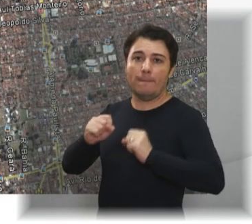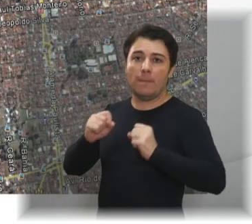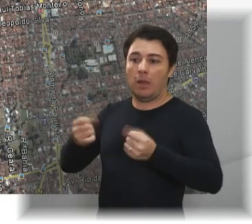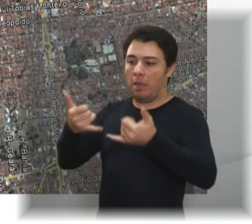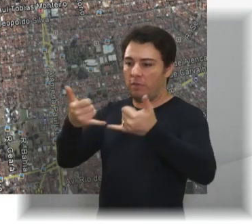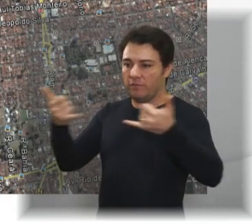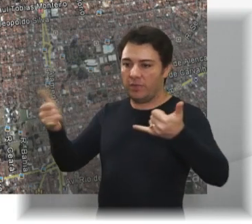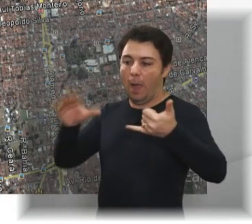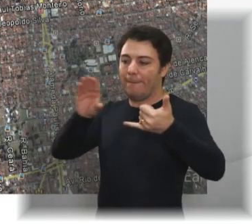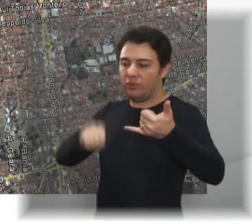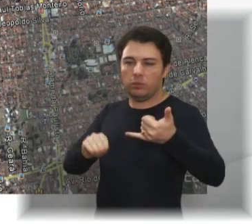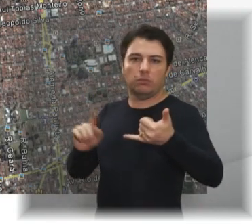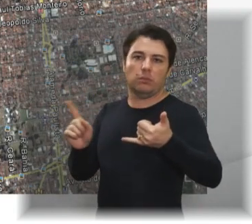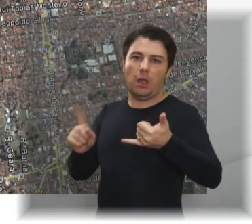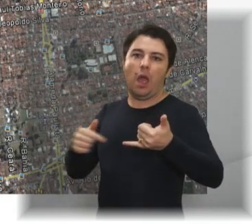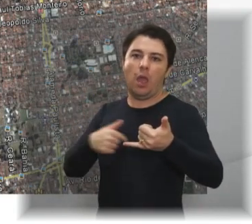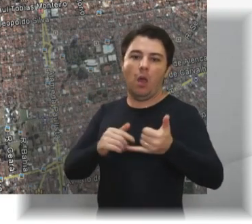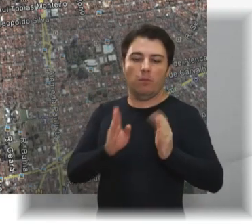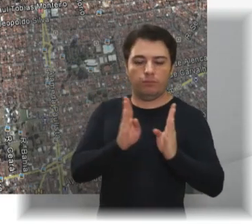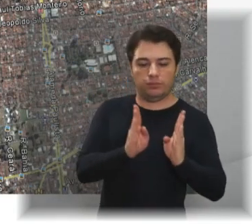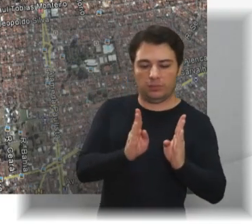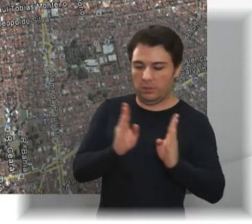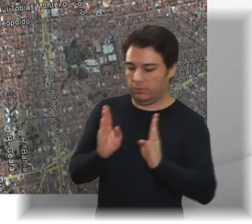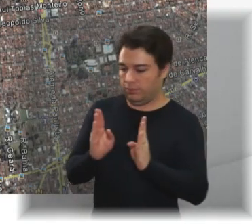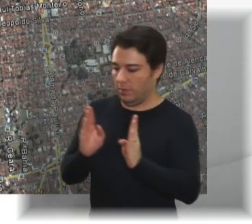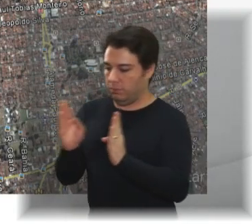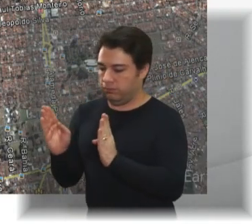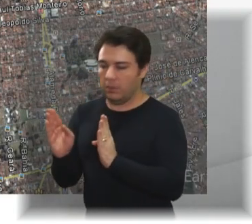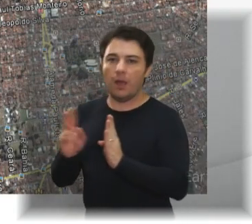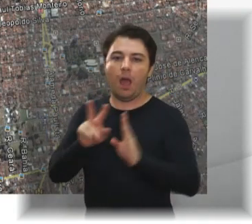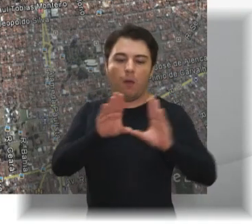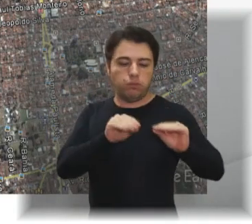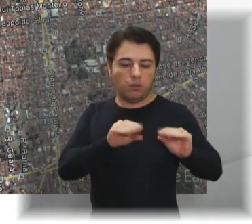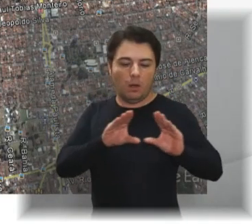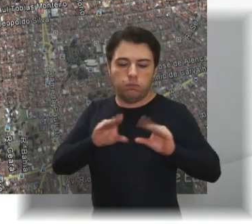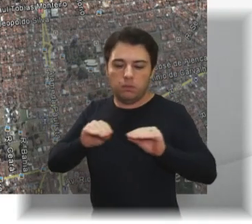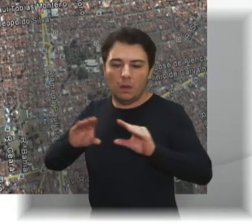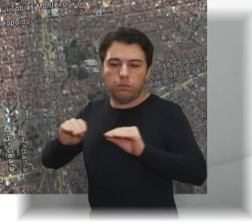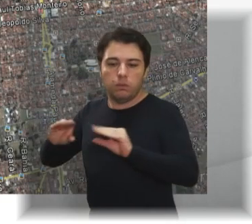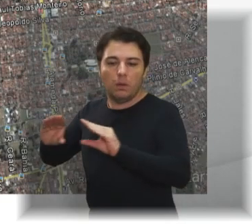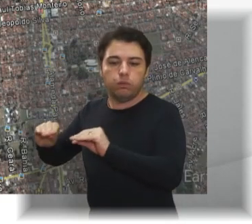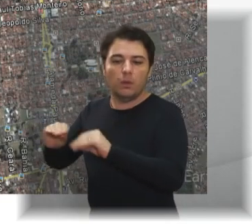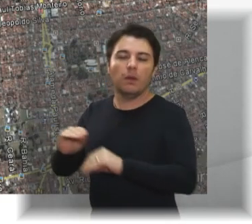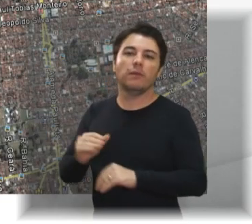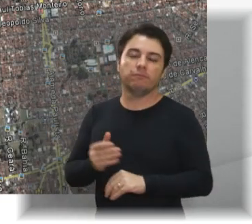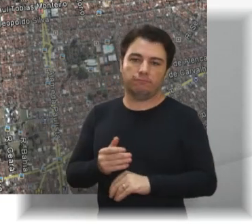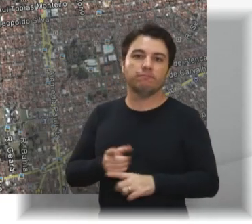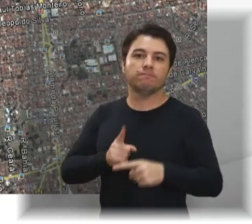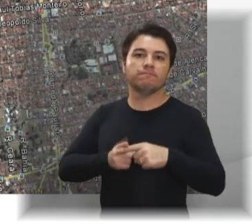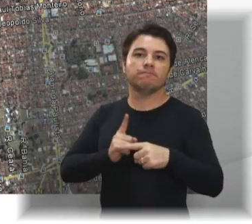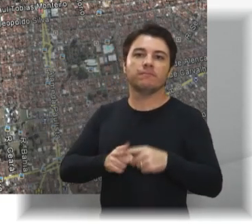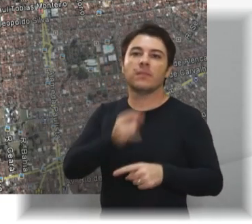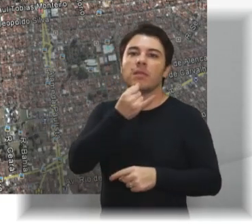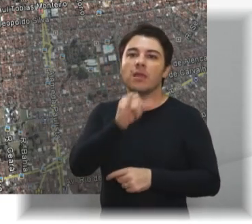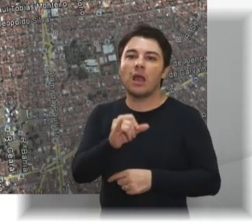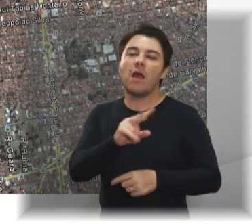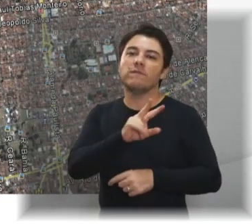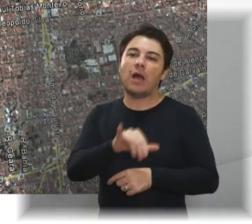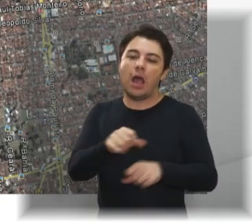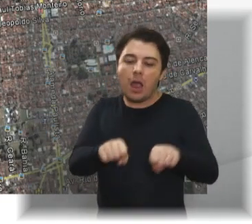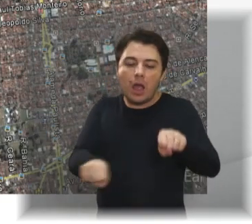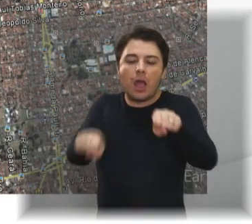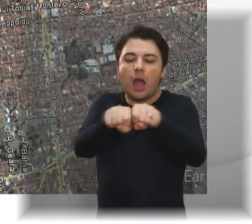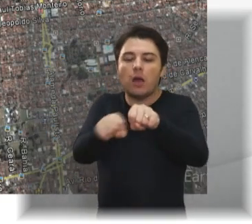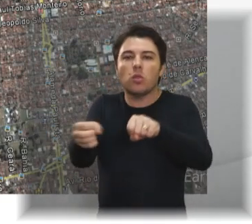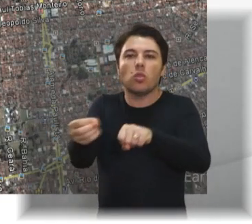cento desse três então eu tenho que isolar três para poder fazer a obra então nesses trechos aí para poder recondutorar trocar esse